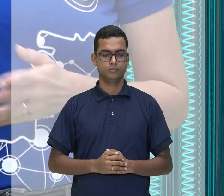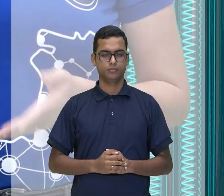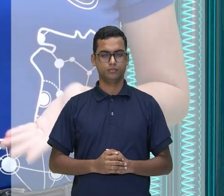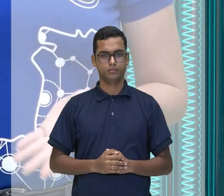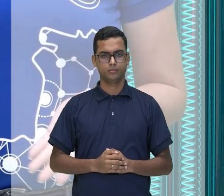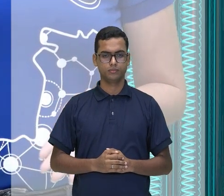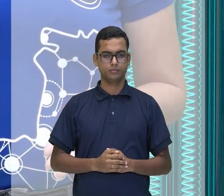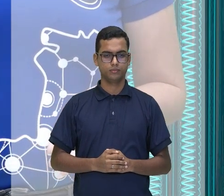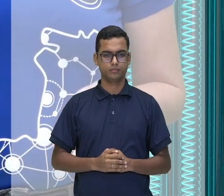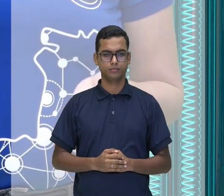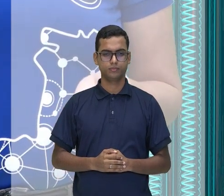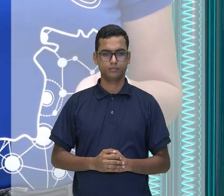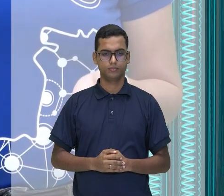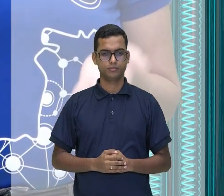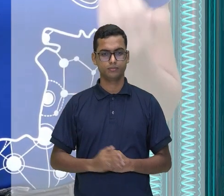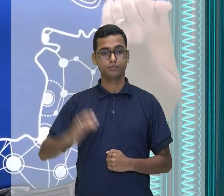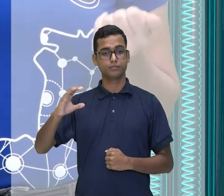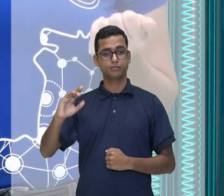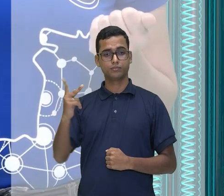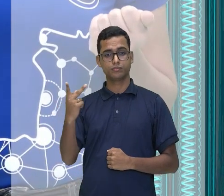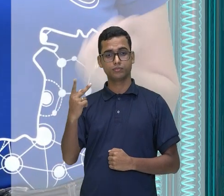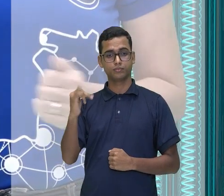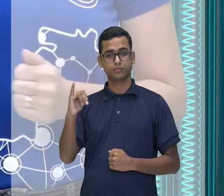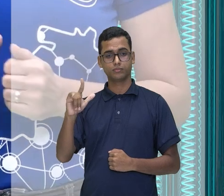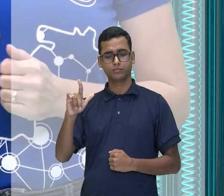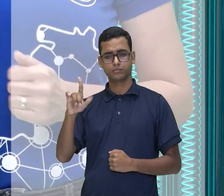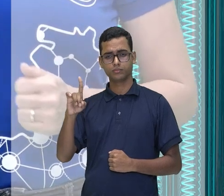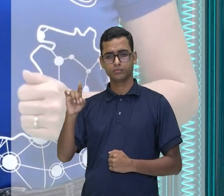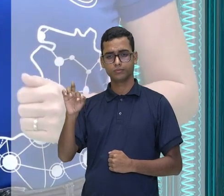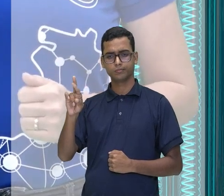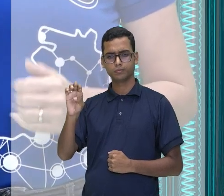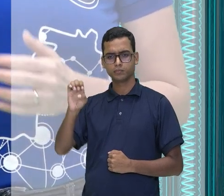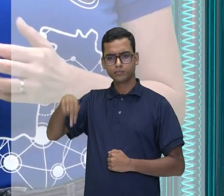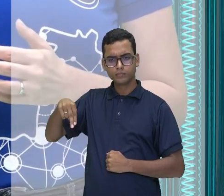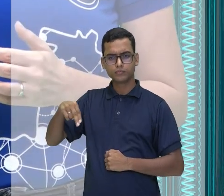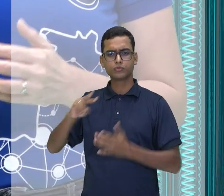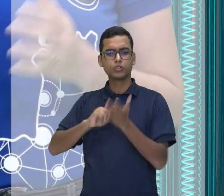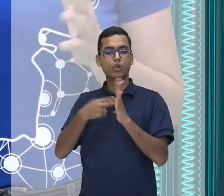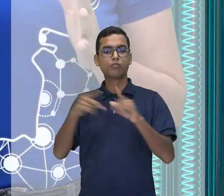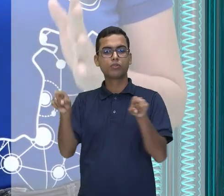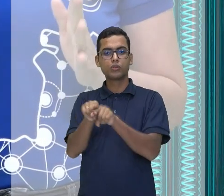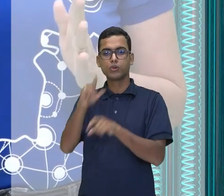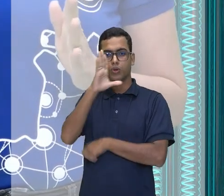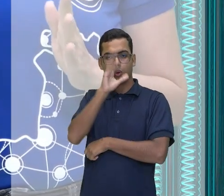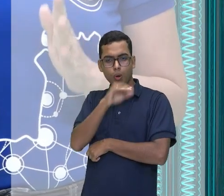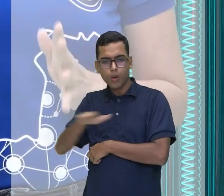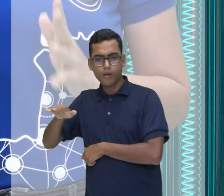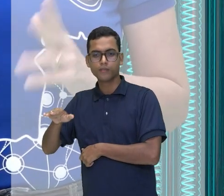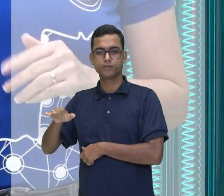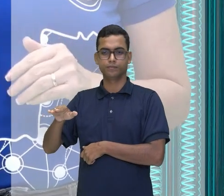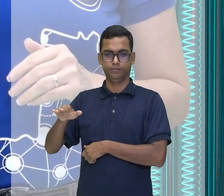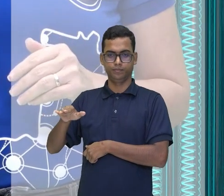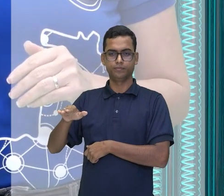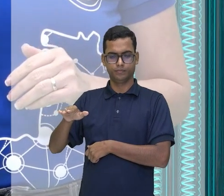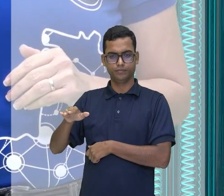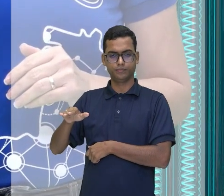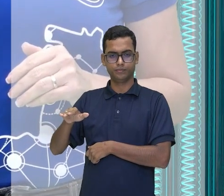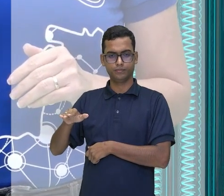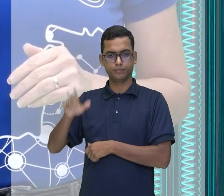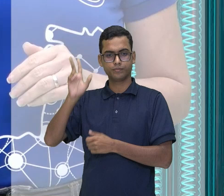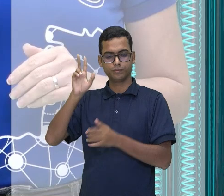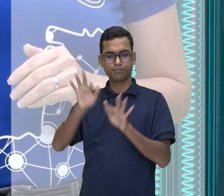for children, crianças, venham aqui, come here. I have some gifts. Eu tenho alguns presentes